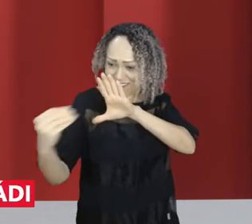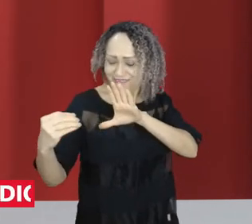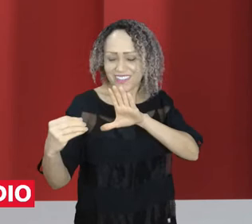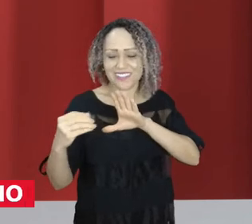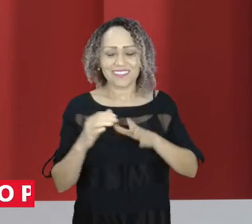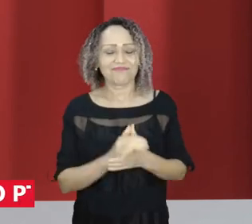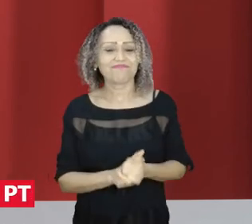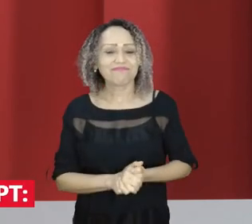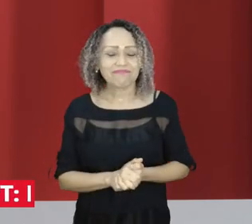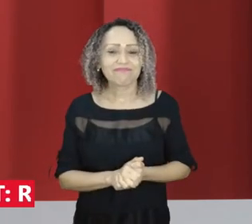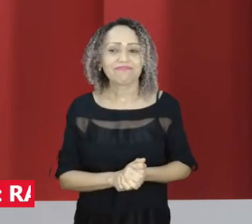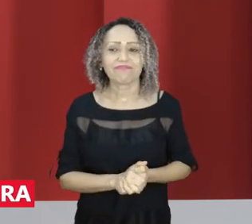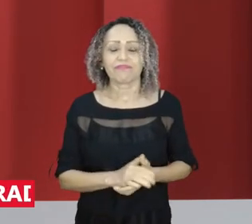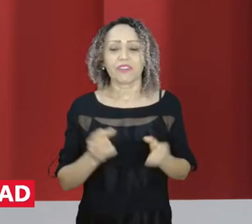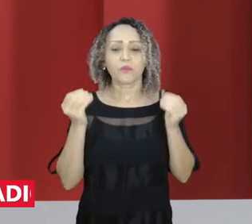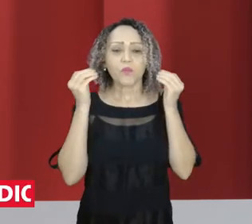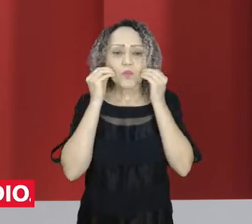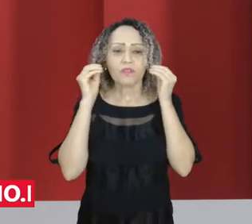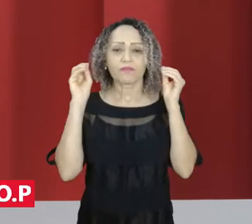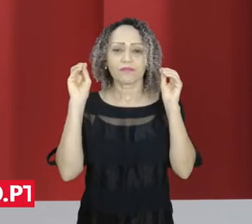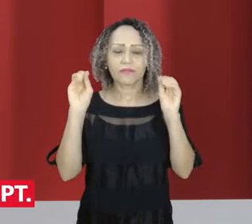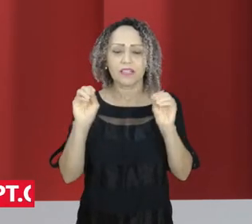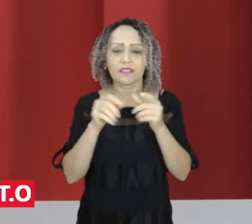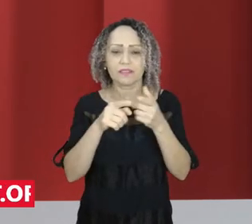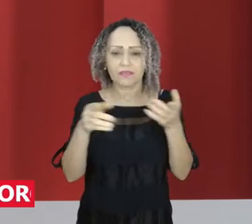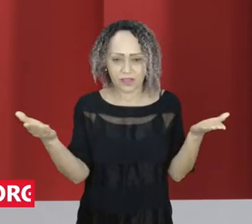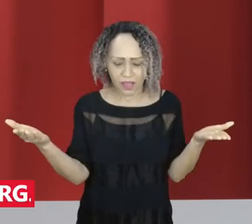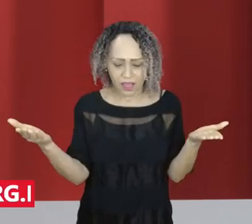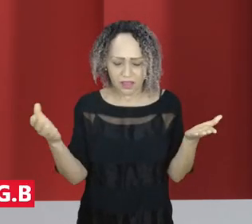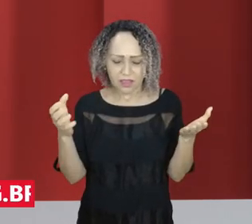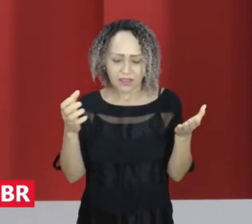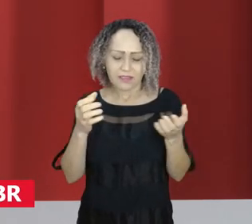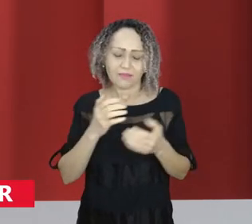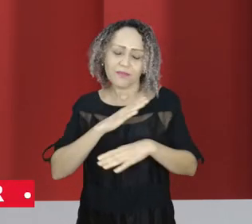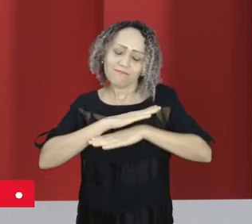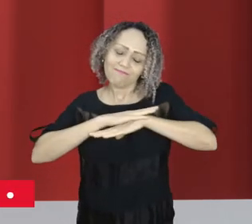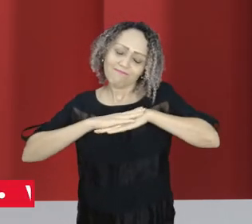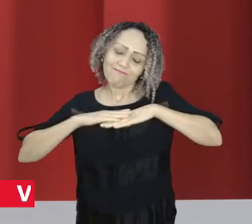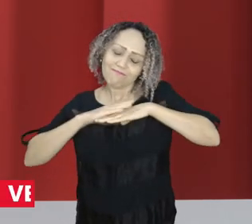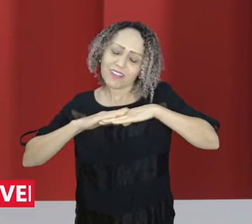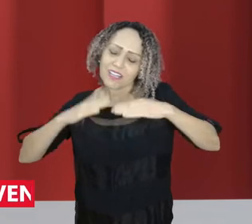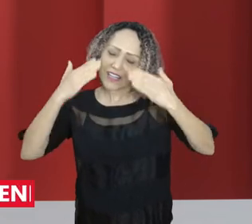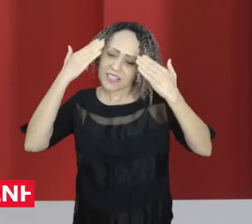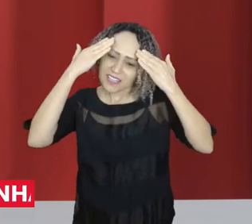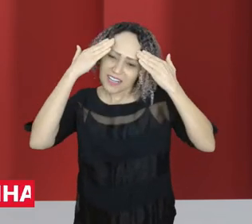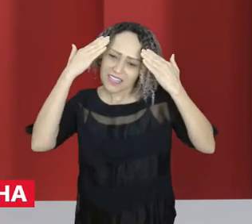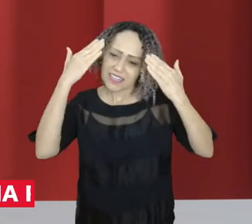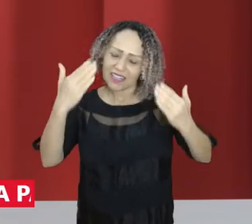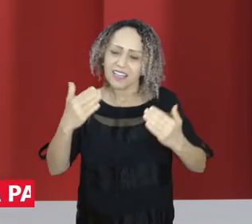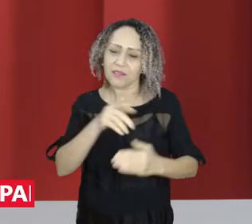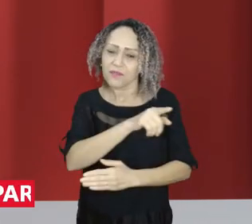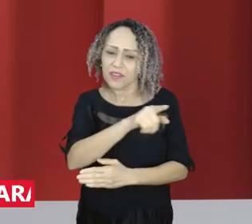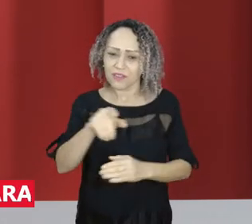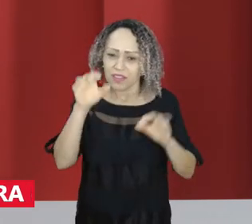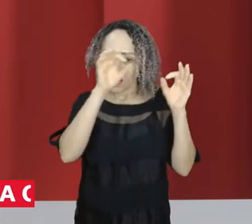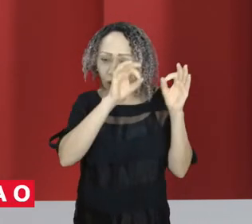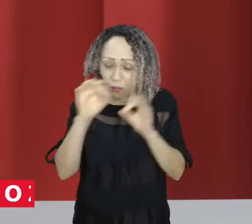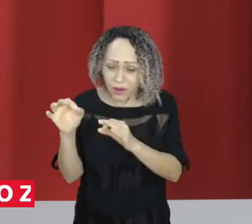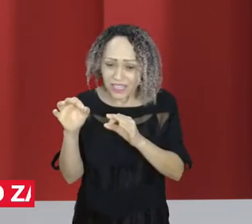despeço de vocês deixando um beijo grande. Muito carinho, muita gratidão também pela sua companhia, sua participação e a